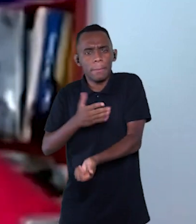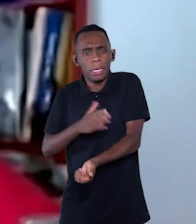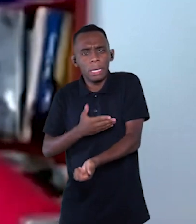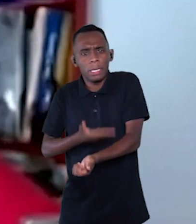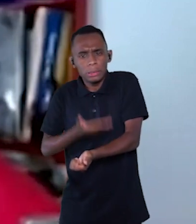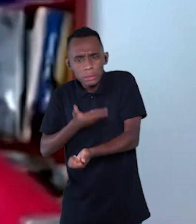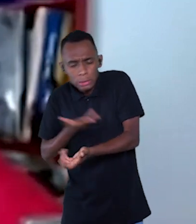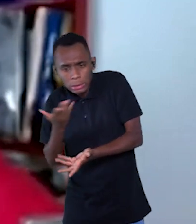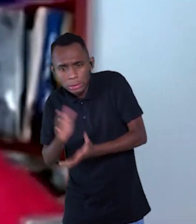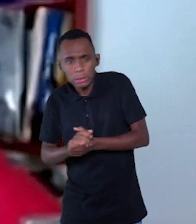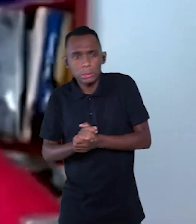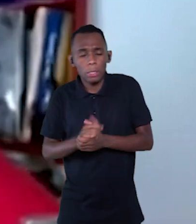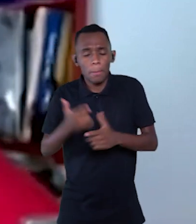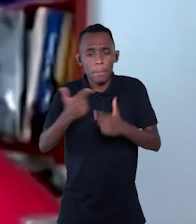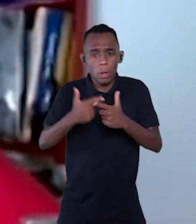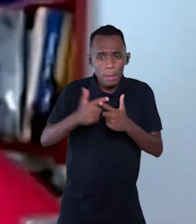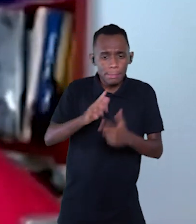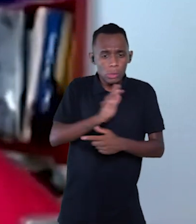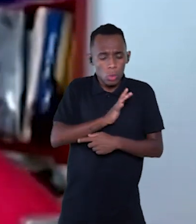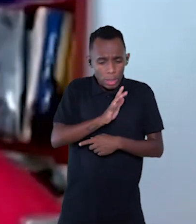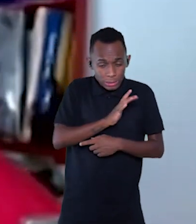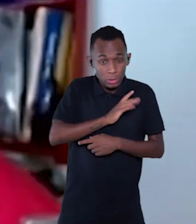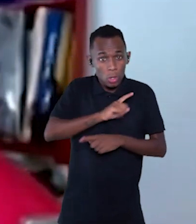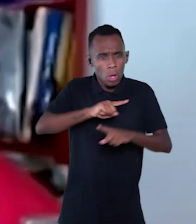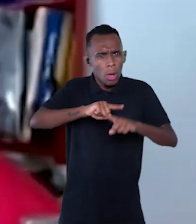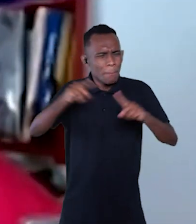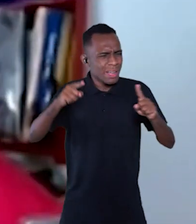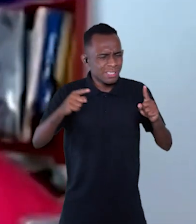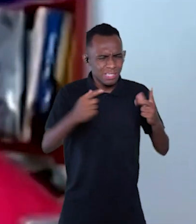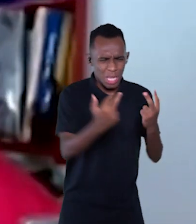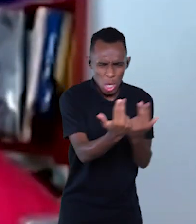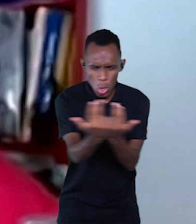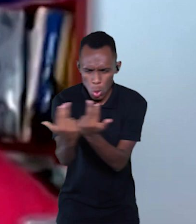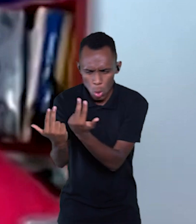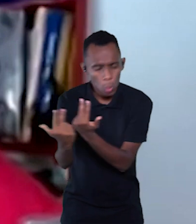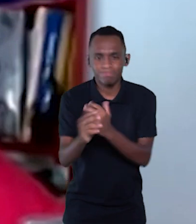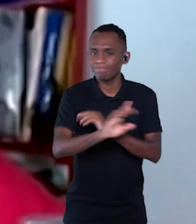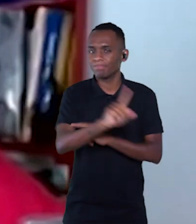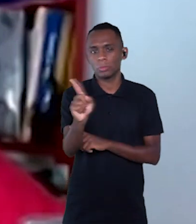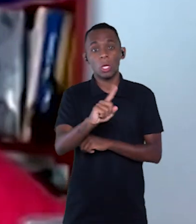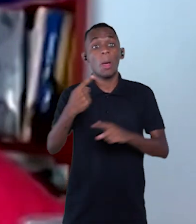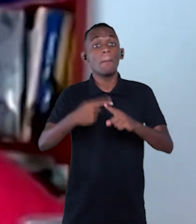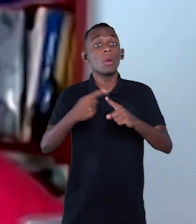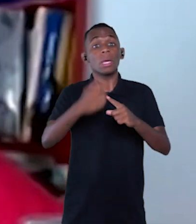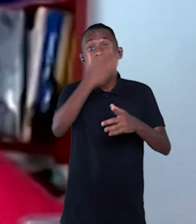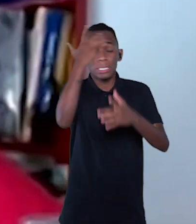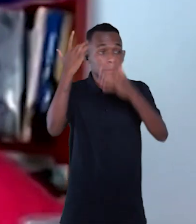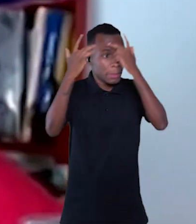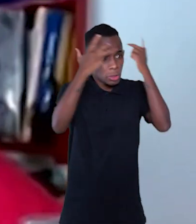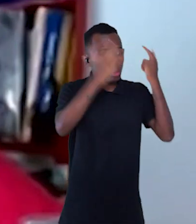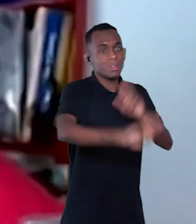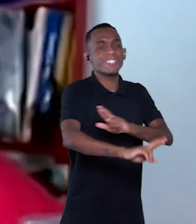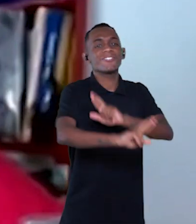insuficiências cardíacas, elas não são iguais porque as pessoas não são iguais. Então, pode haver ali um rótulo, um nome de uma doença